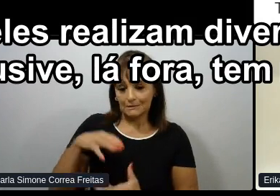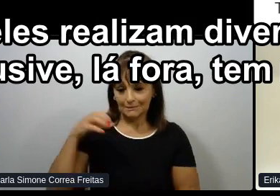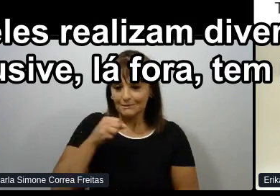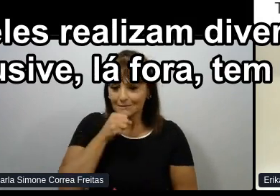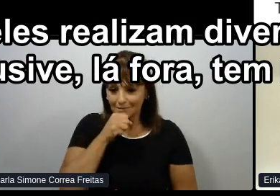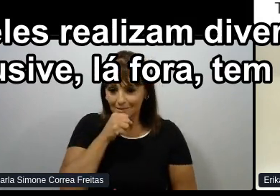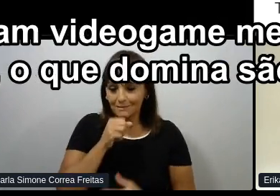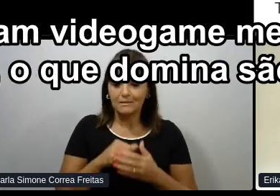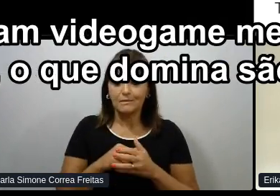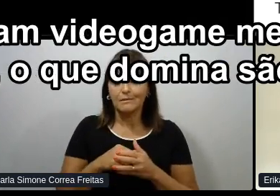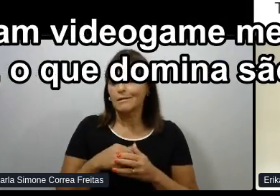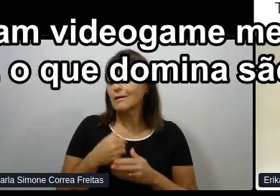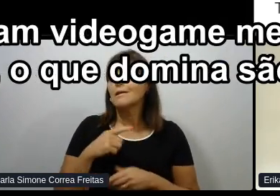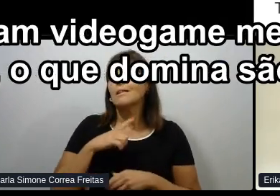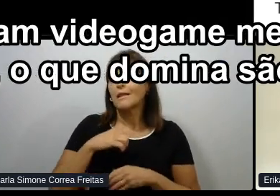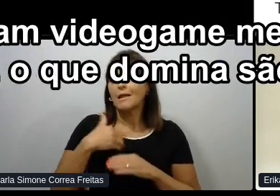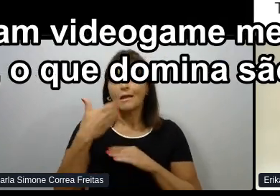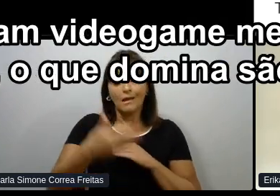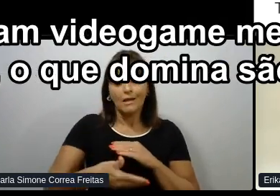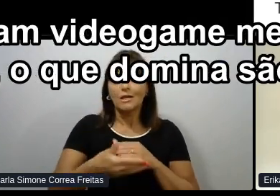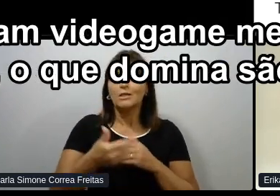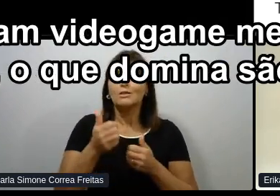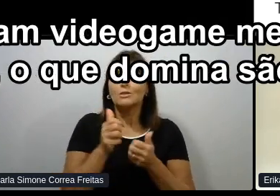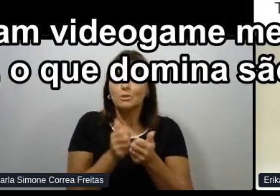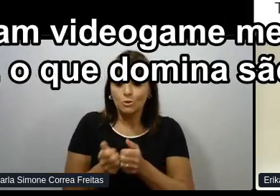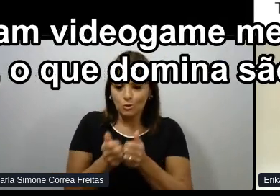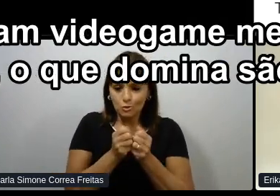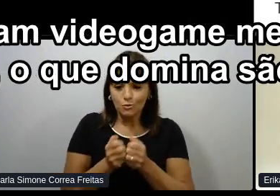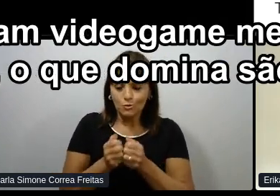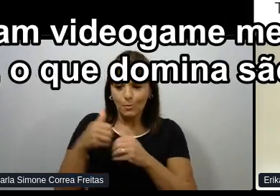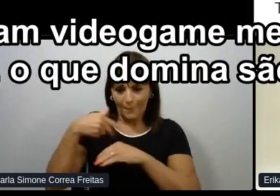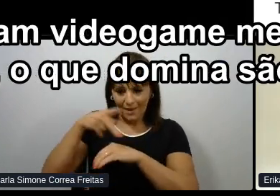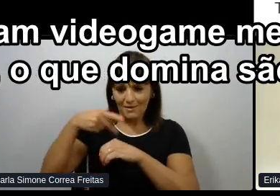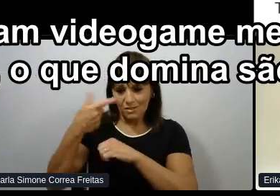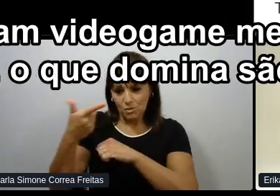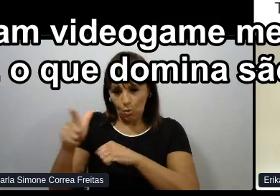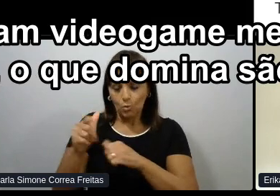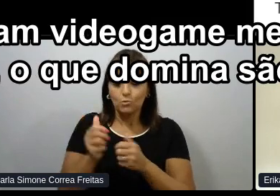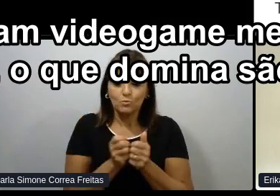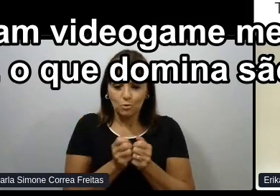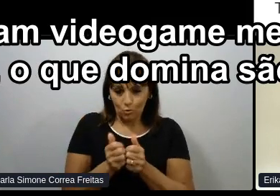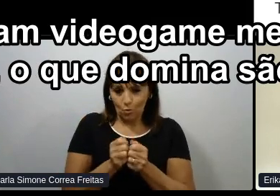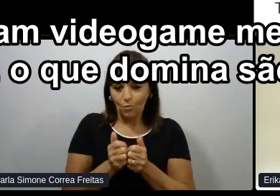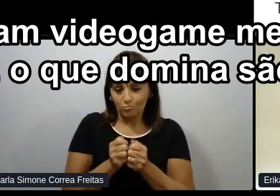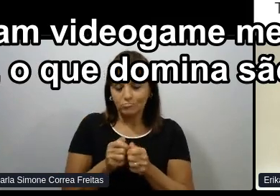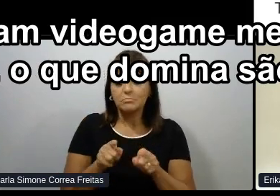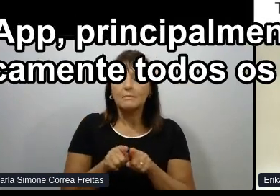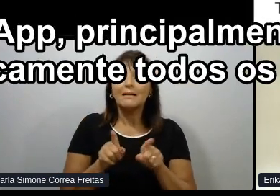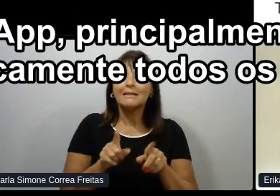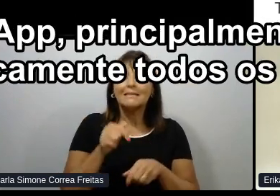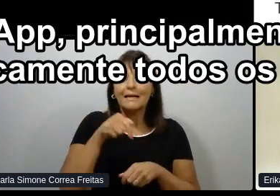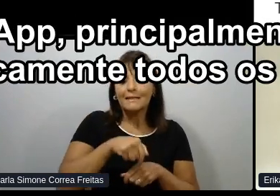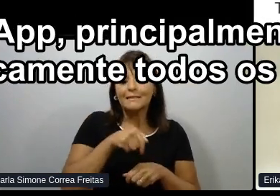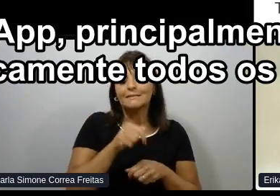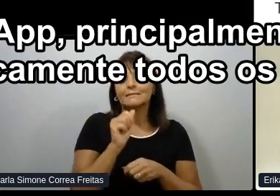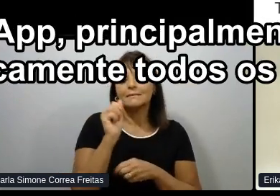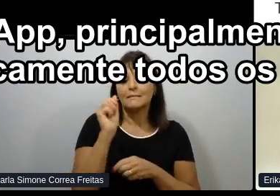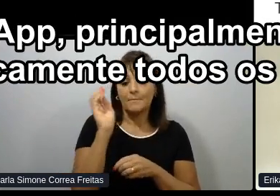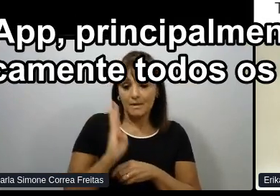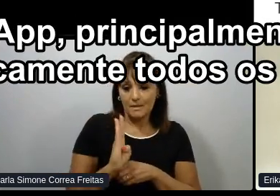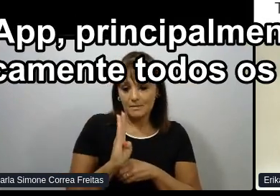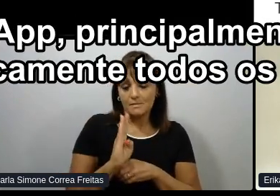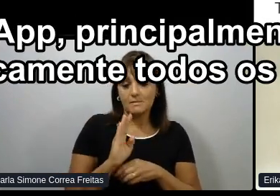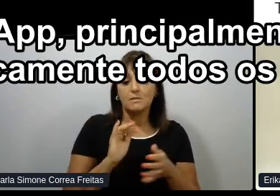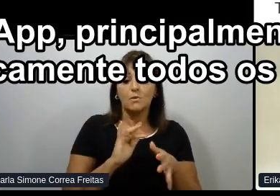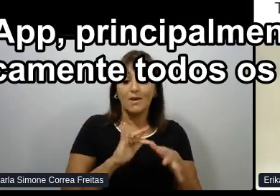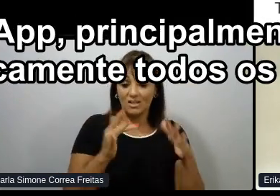utilizar a internet para se manterem informados. Então, essa informação que eles pegam, inclusive, é pelas redes